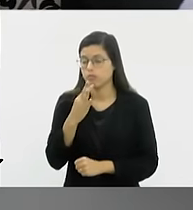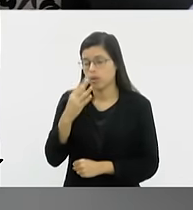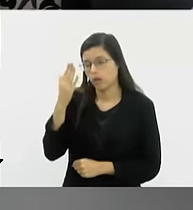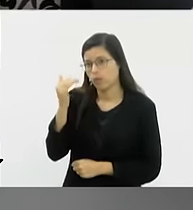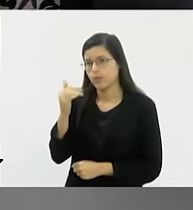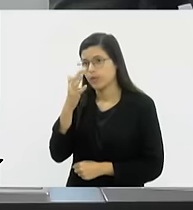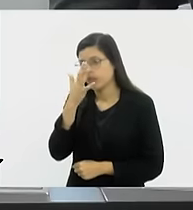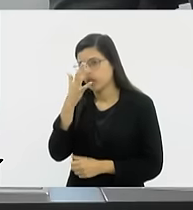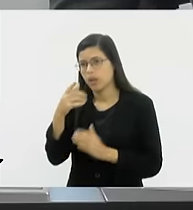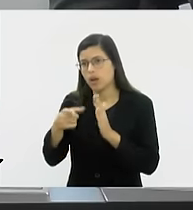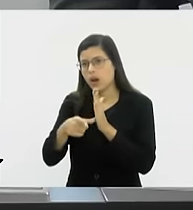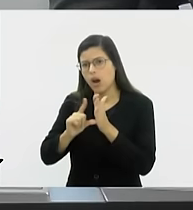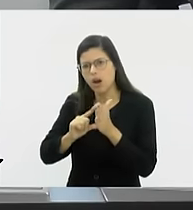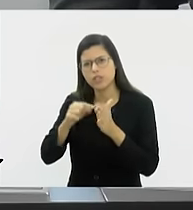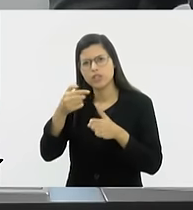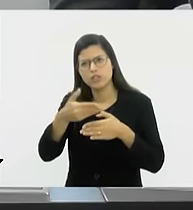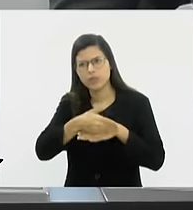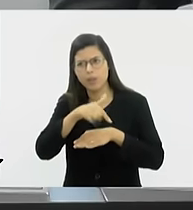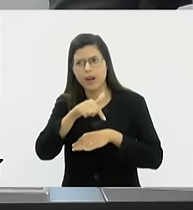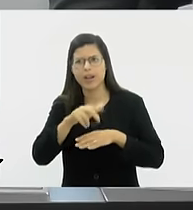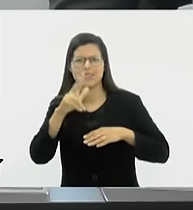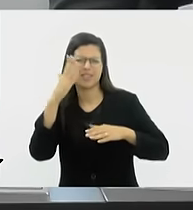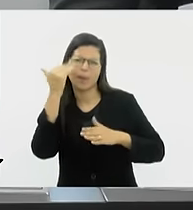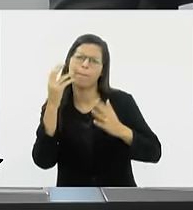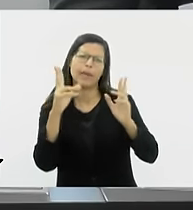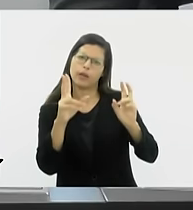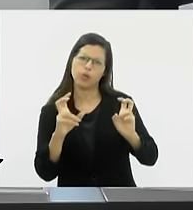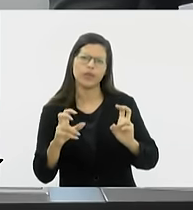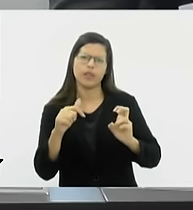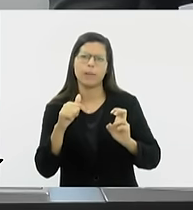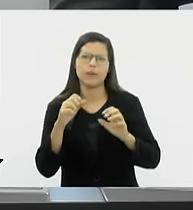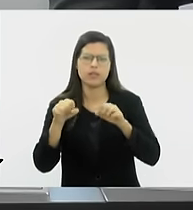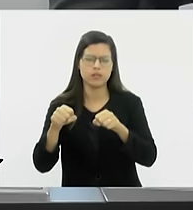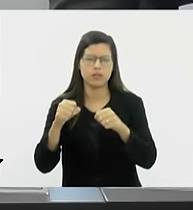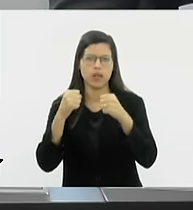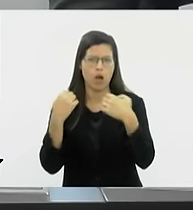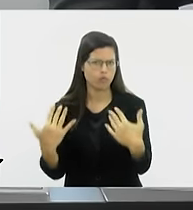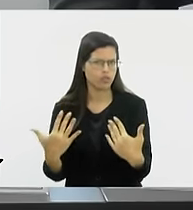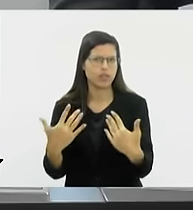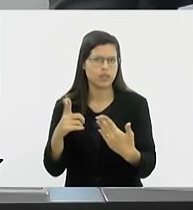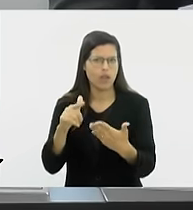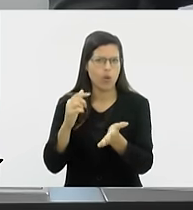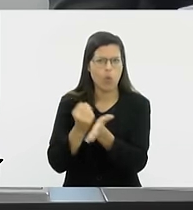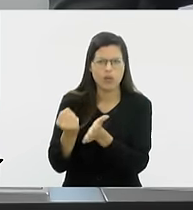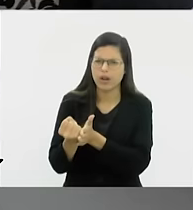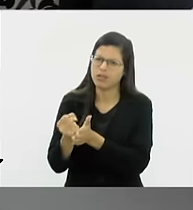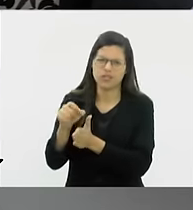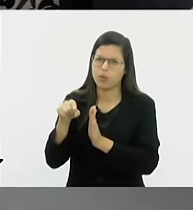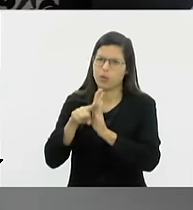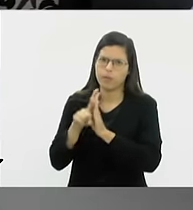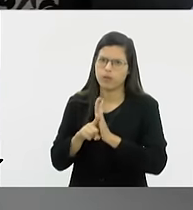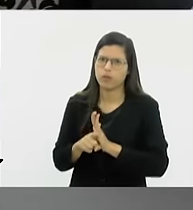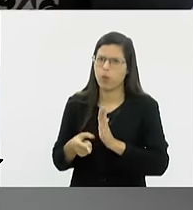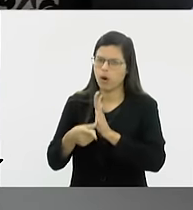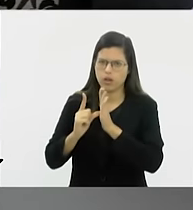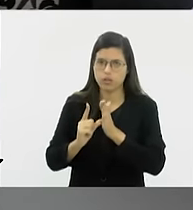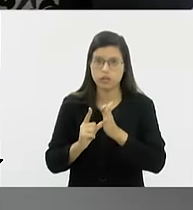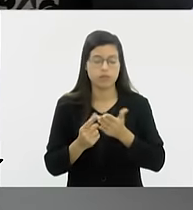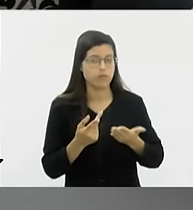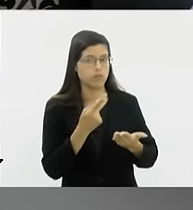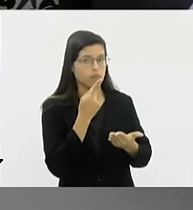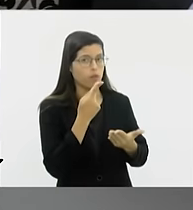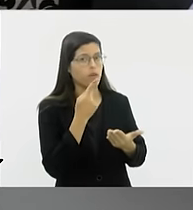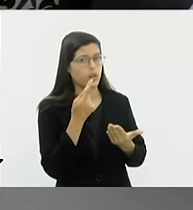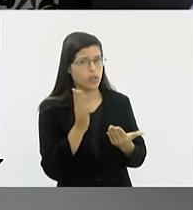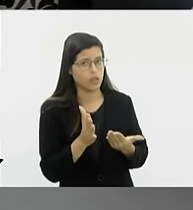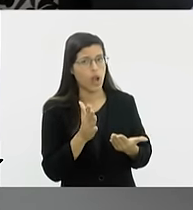antes de vir para cá, sabendo que o tema do objeto dessa audiência era o contrato, o senhor não verificou? Então, o que eu falei para o senhor, está em fase de